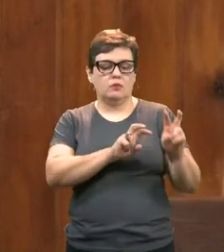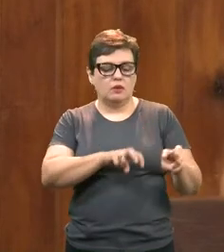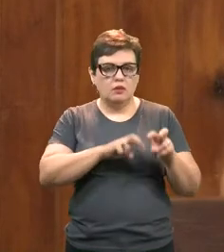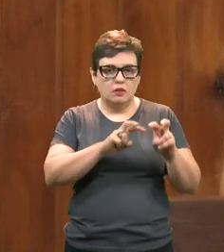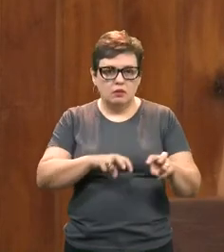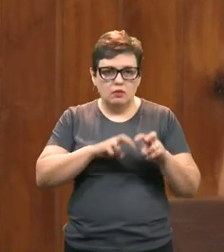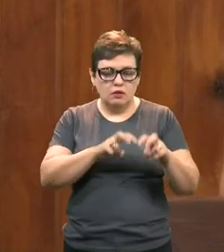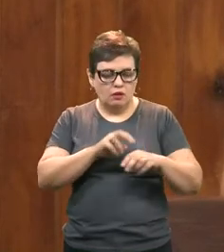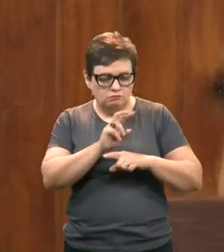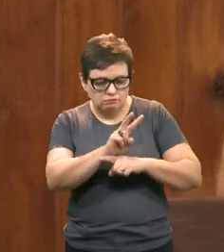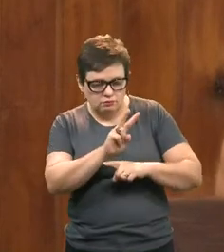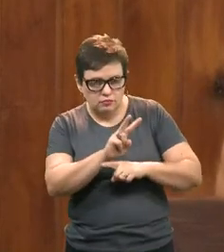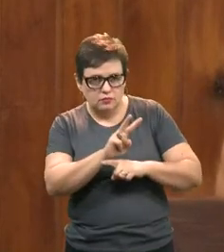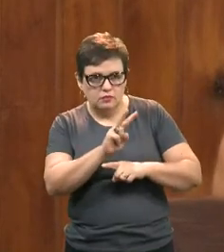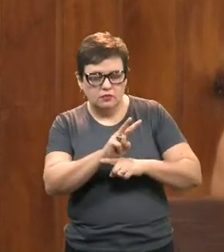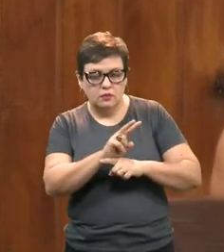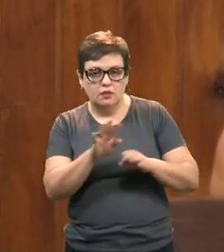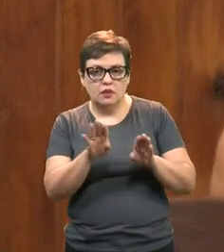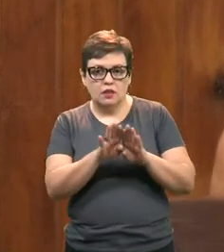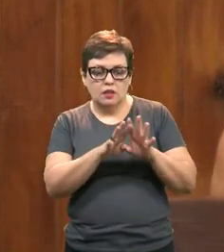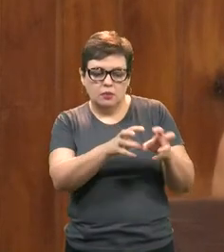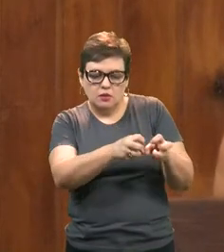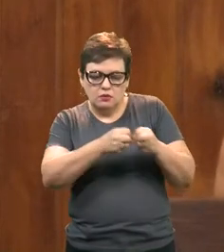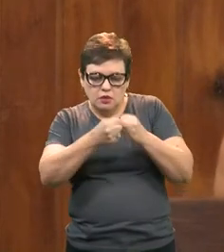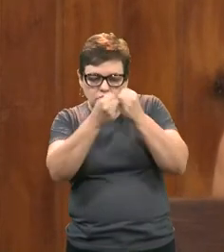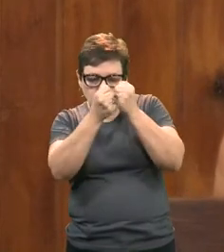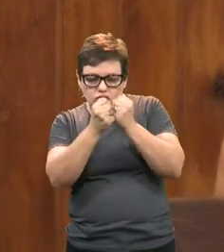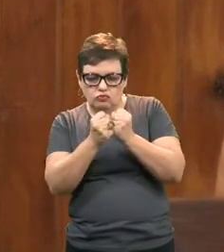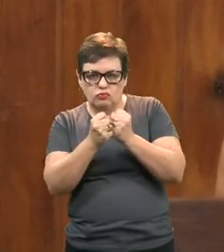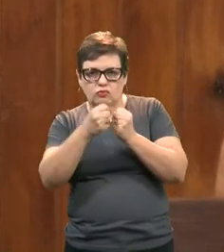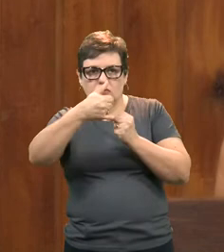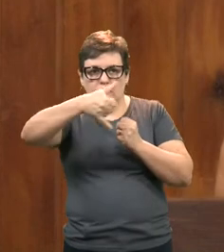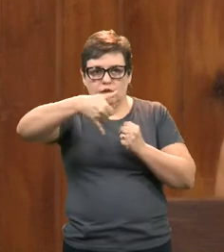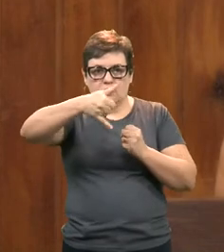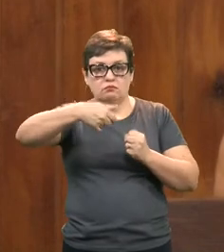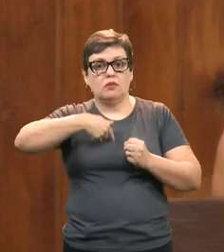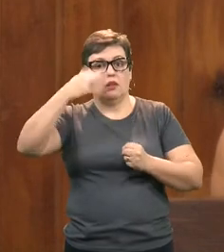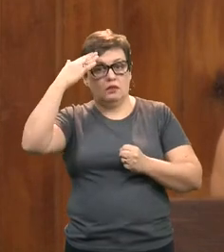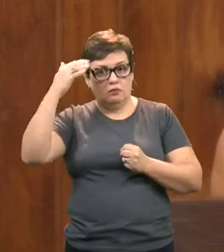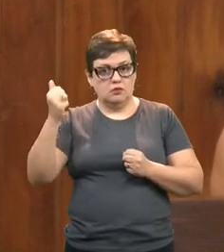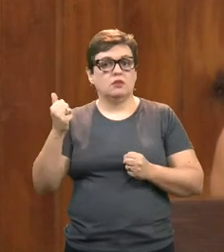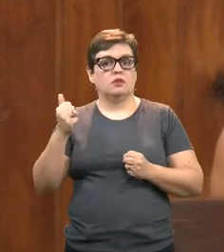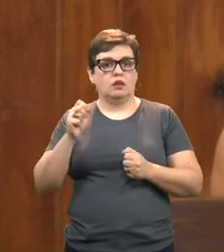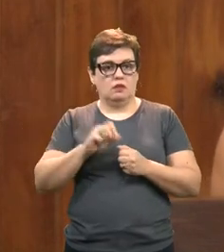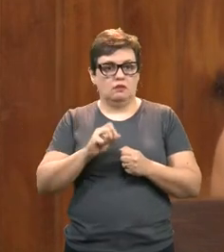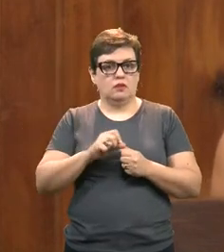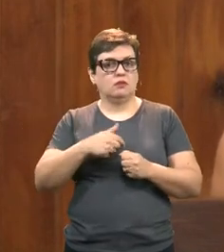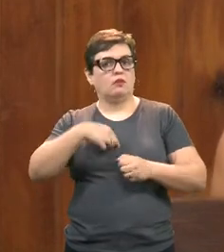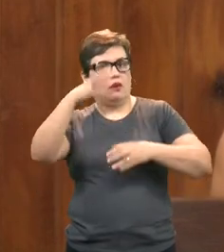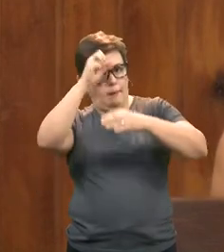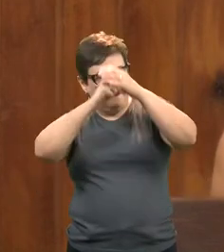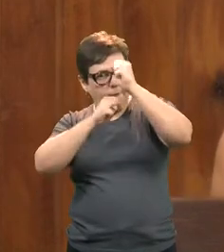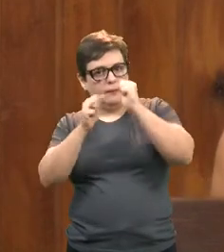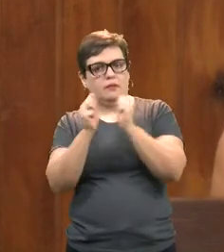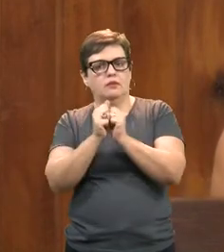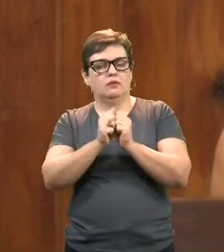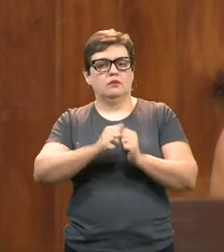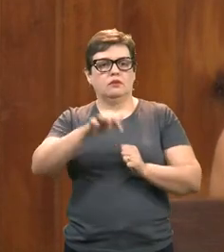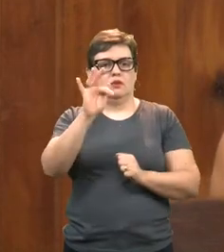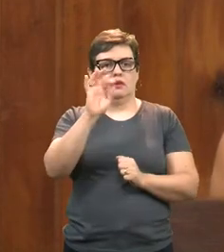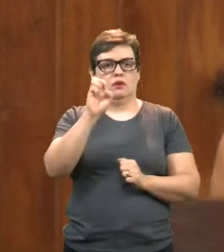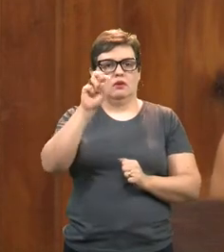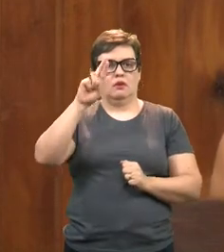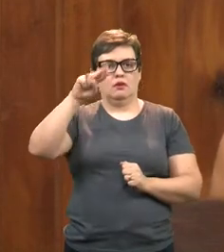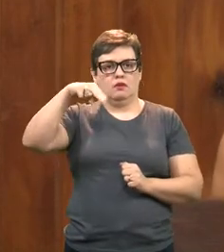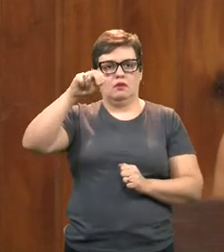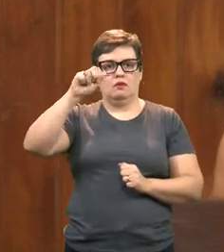o cultivo dela e a extração do óleo. Eu sei fazer o óleo do Matheus, eu aprendi com a Fernanda. Nós